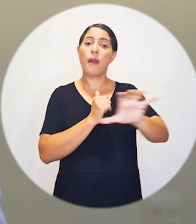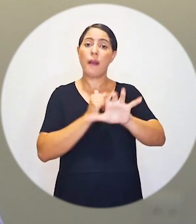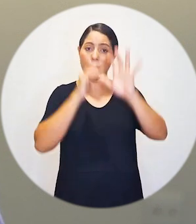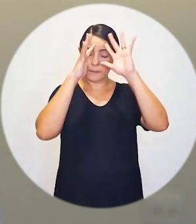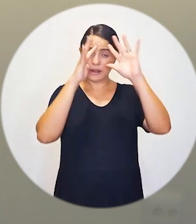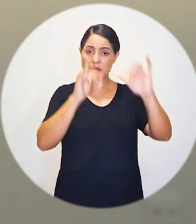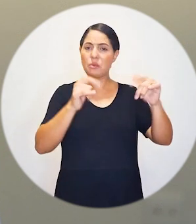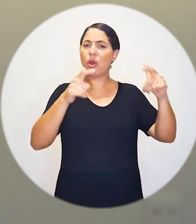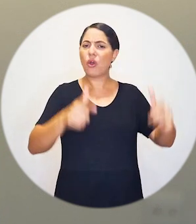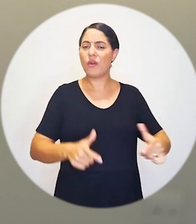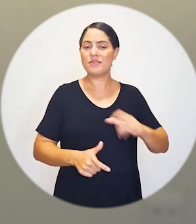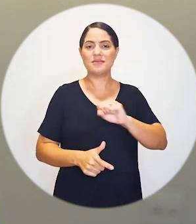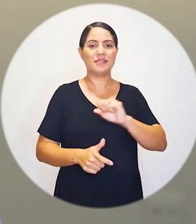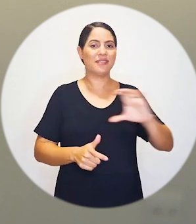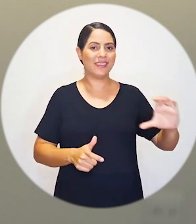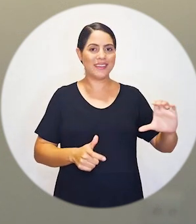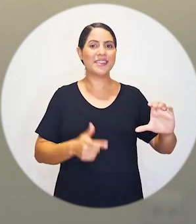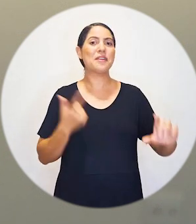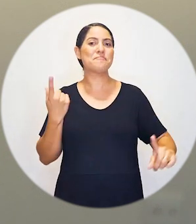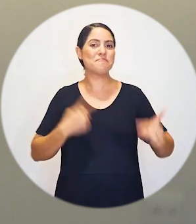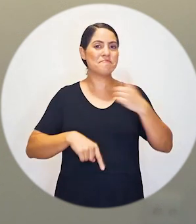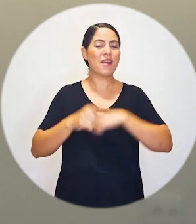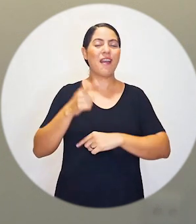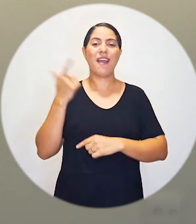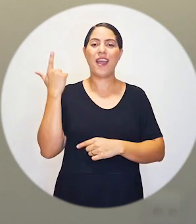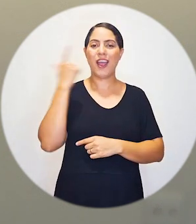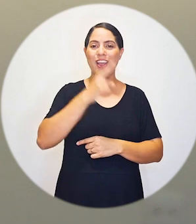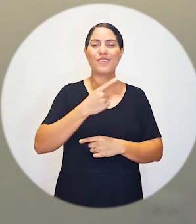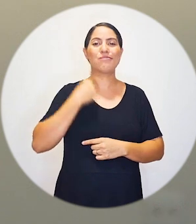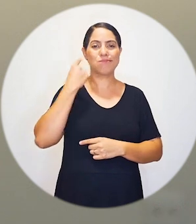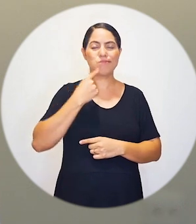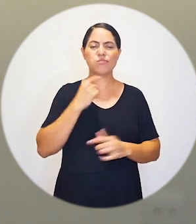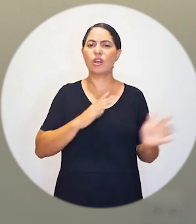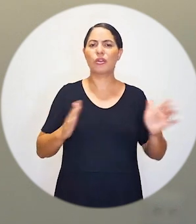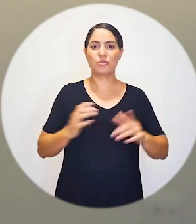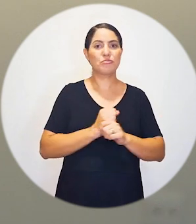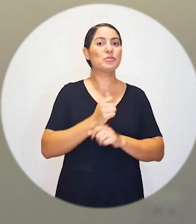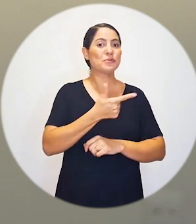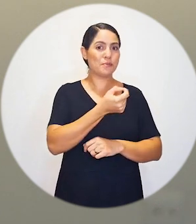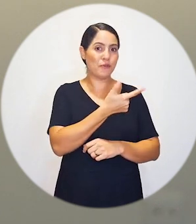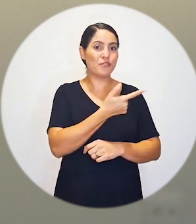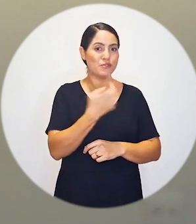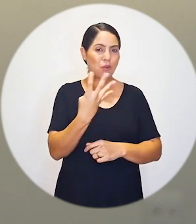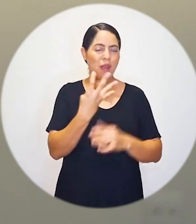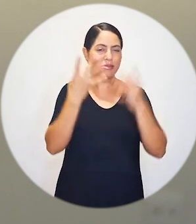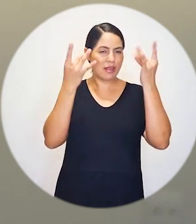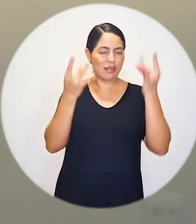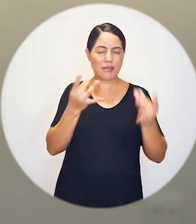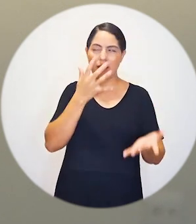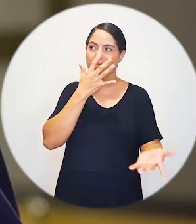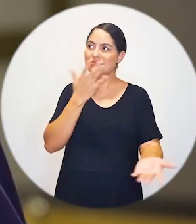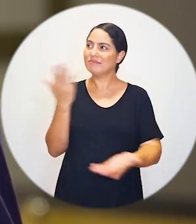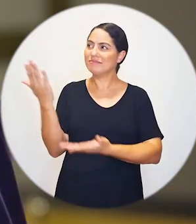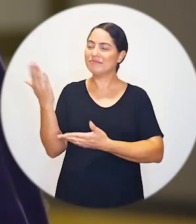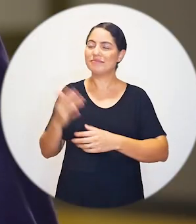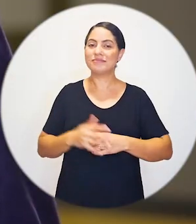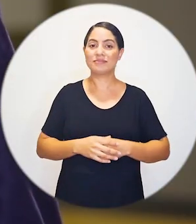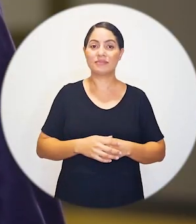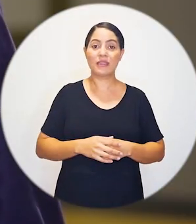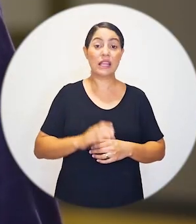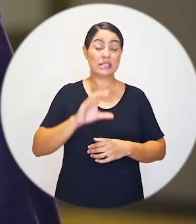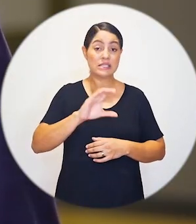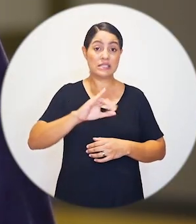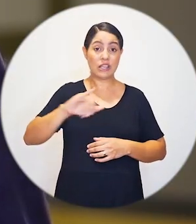que garantiu essa importante conquista para a advocacia, também aconteceu em 2024. Acompanhe os detalhes. O